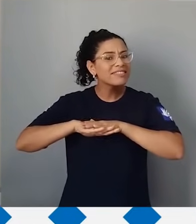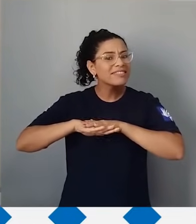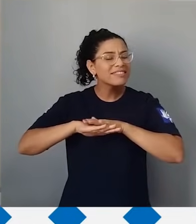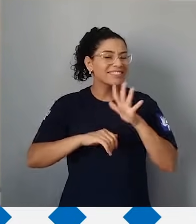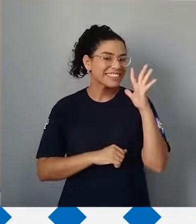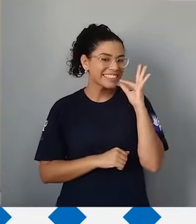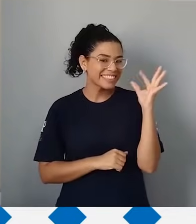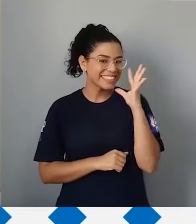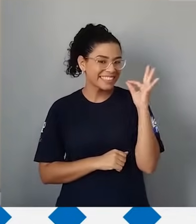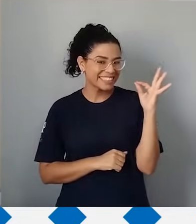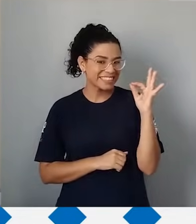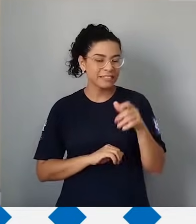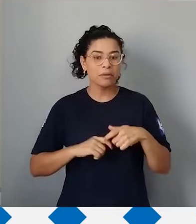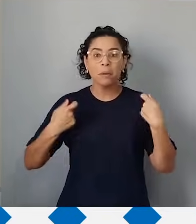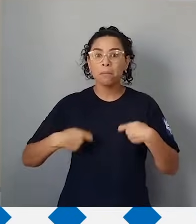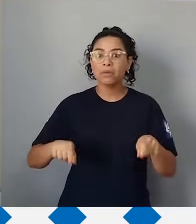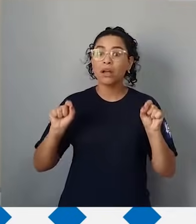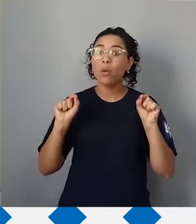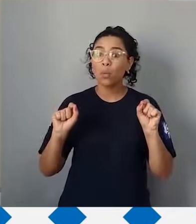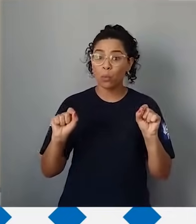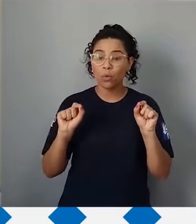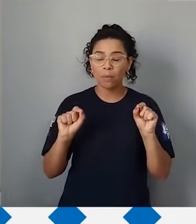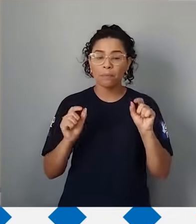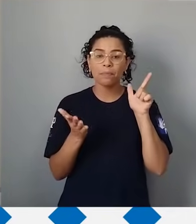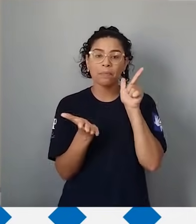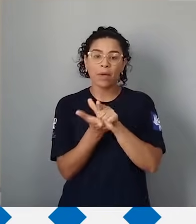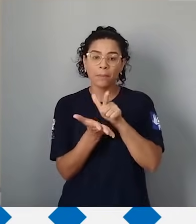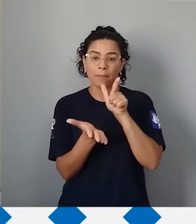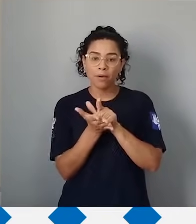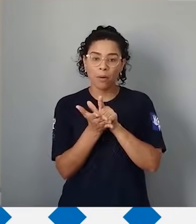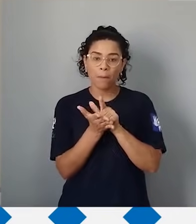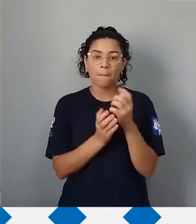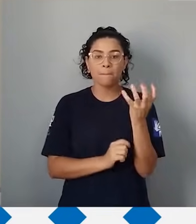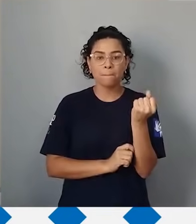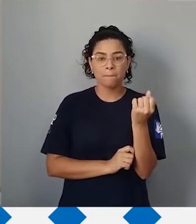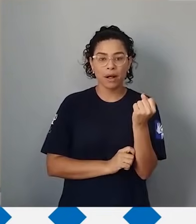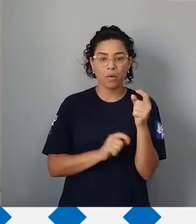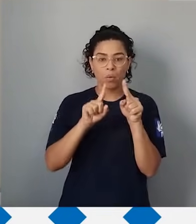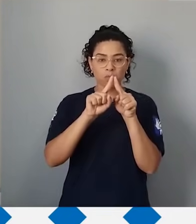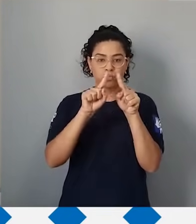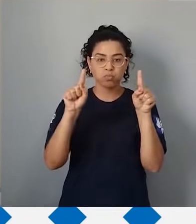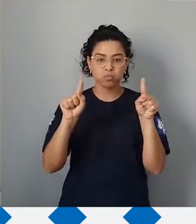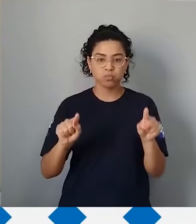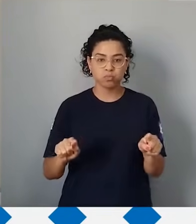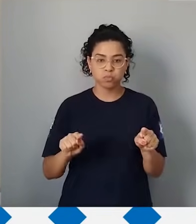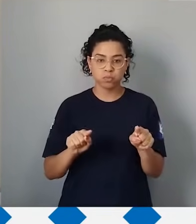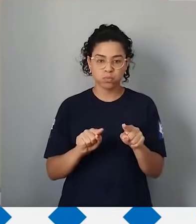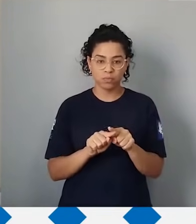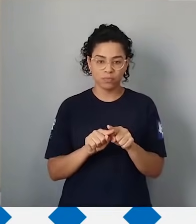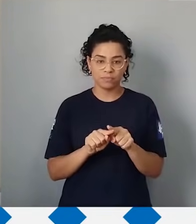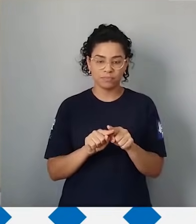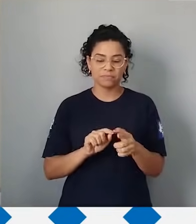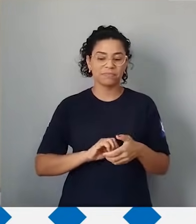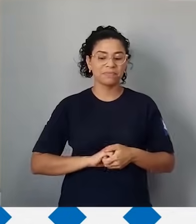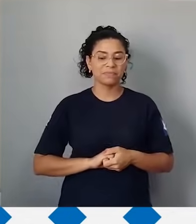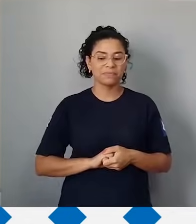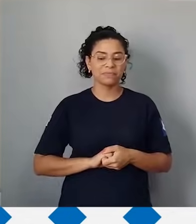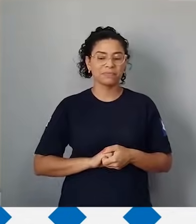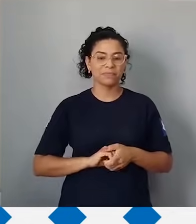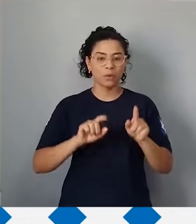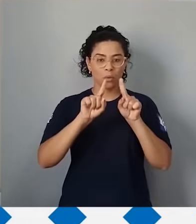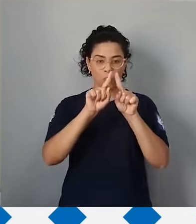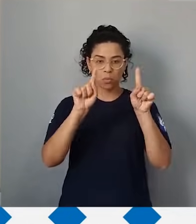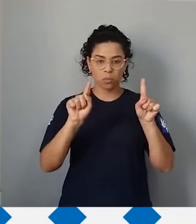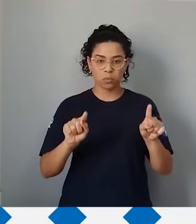xadrez. Você vai precisar de um pedaço de folha sulfite. Você pega ela inteira e corta no meio. Eu já